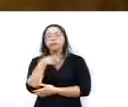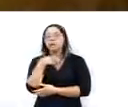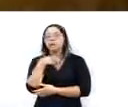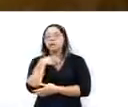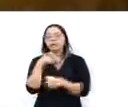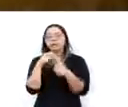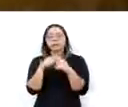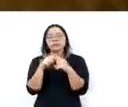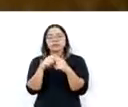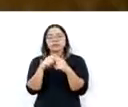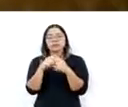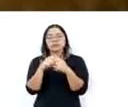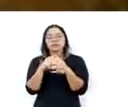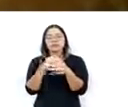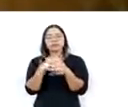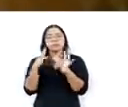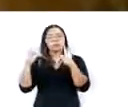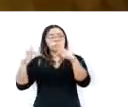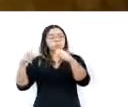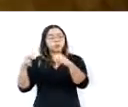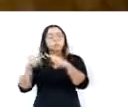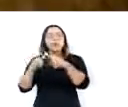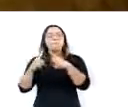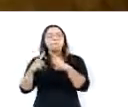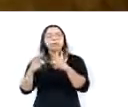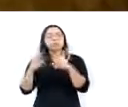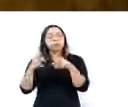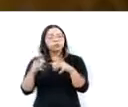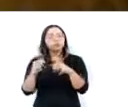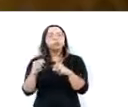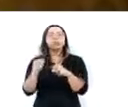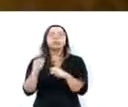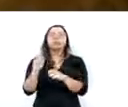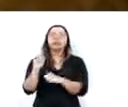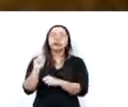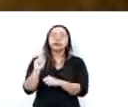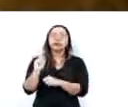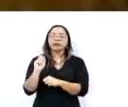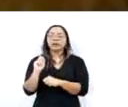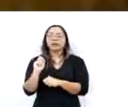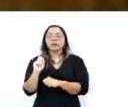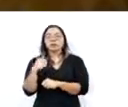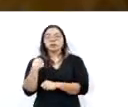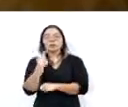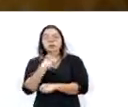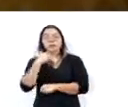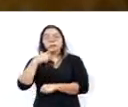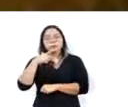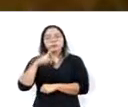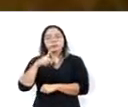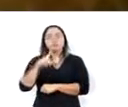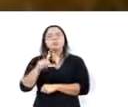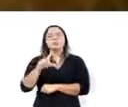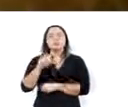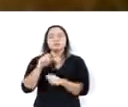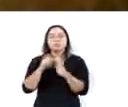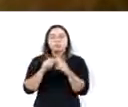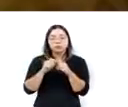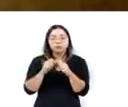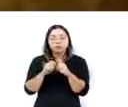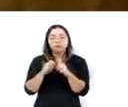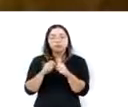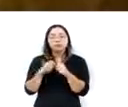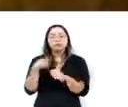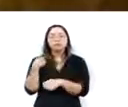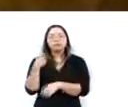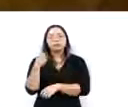que é permitido dentro das nossas logísticas, nós estamos fazendo para que as coisas aconteçam da melhor